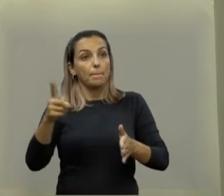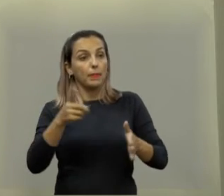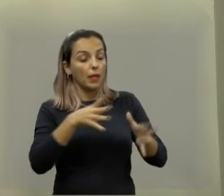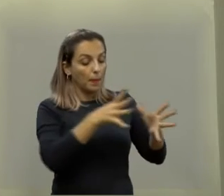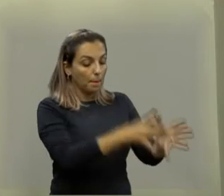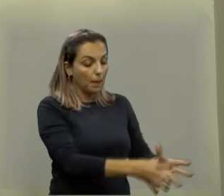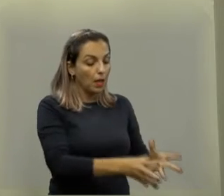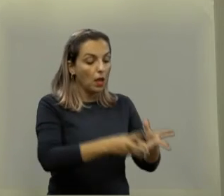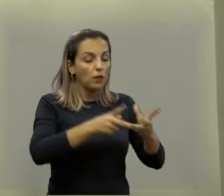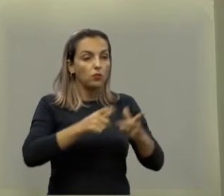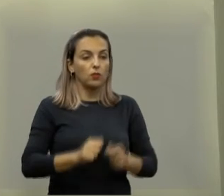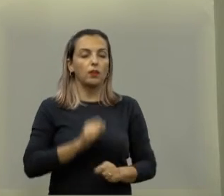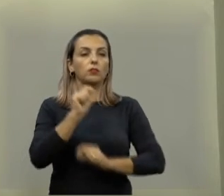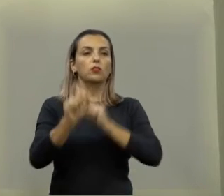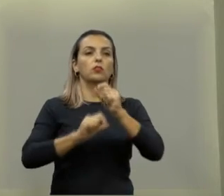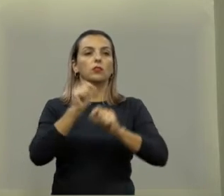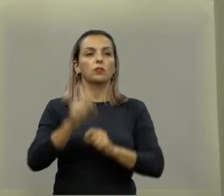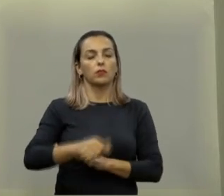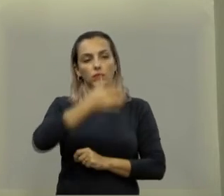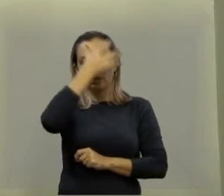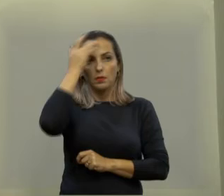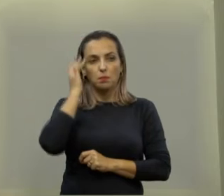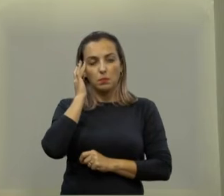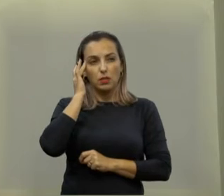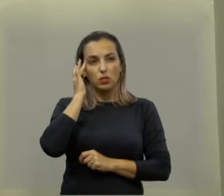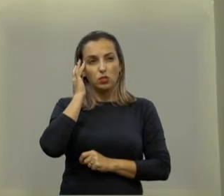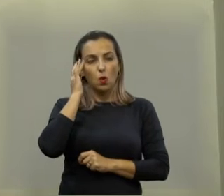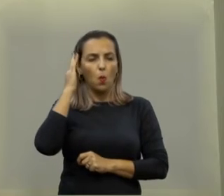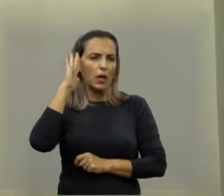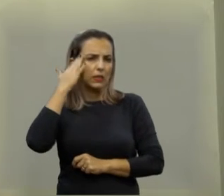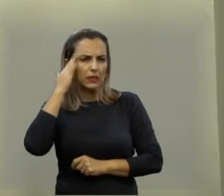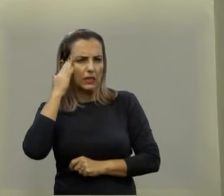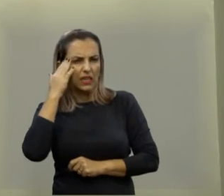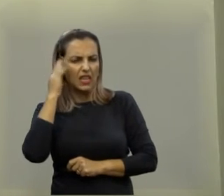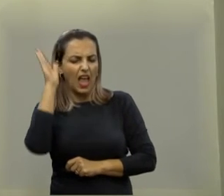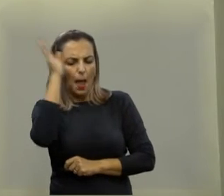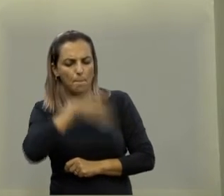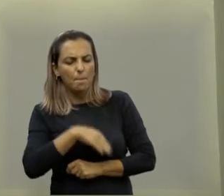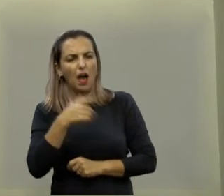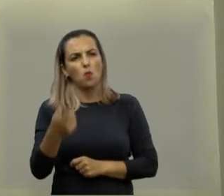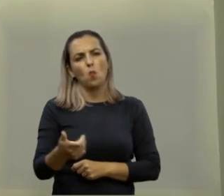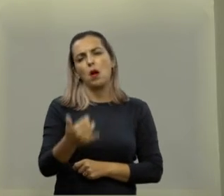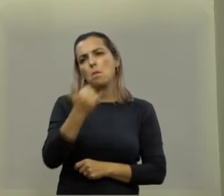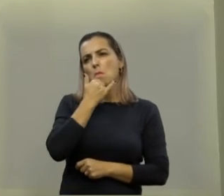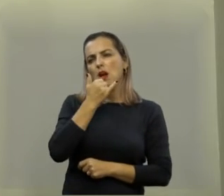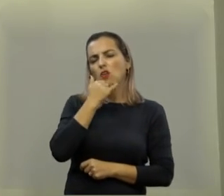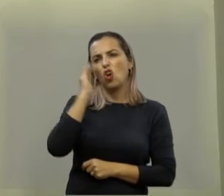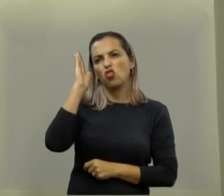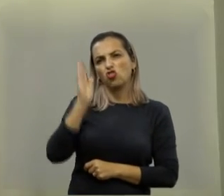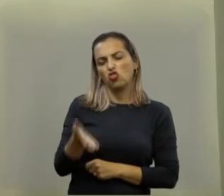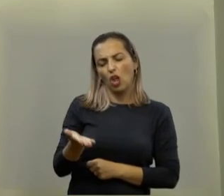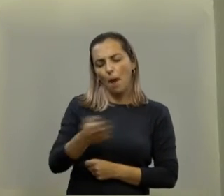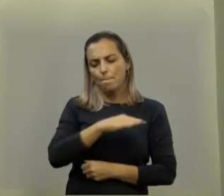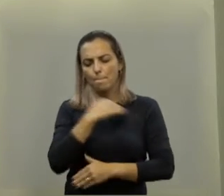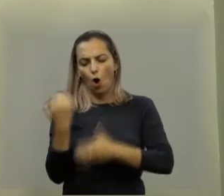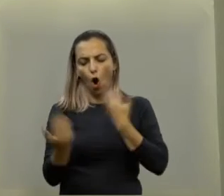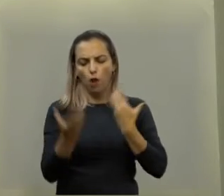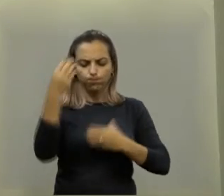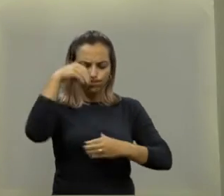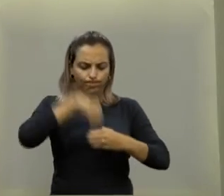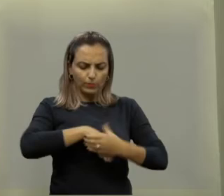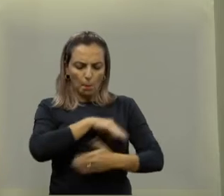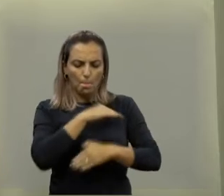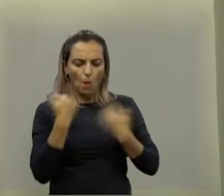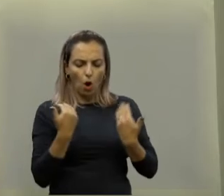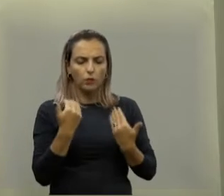restos mortais quem não consegue entender a maldade disso perdoe-me já está morto por dentro o Governo